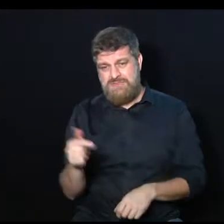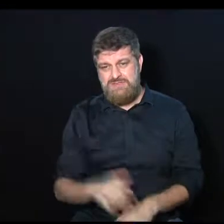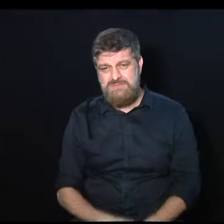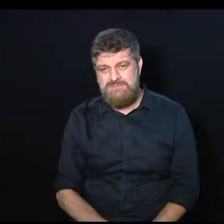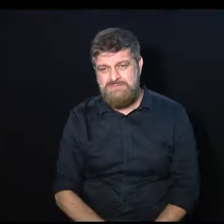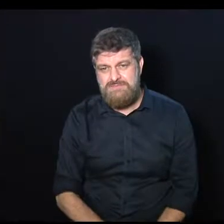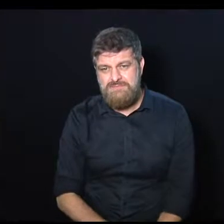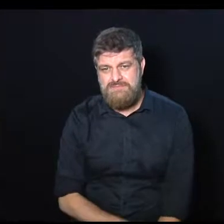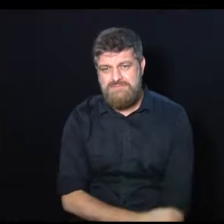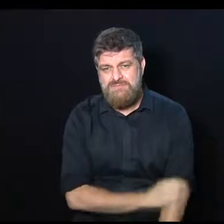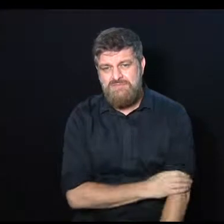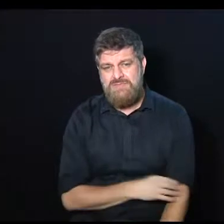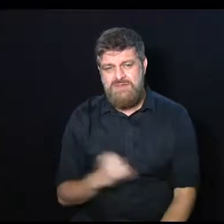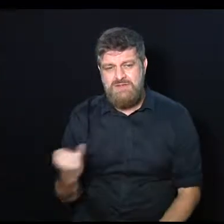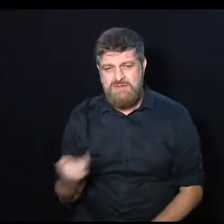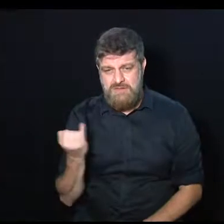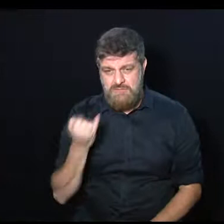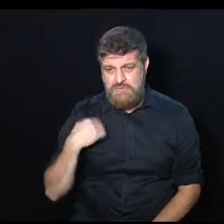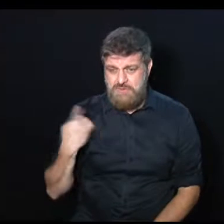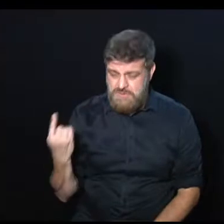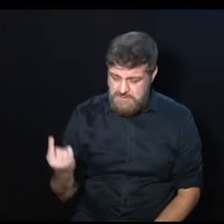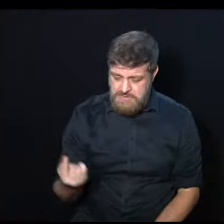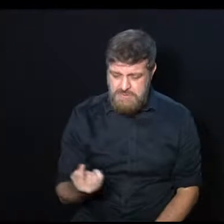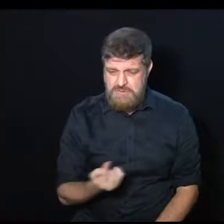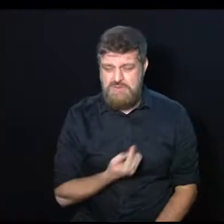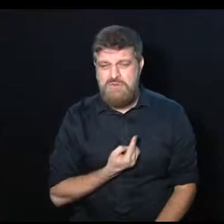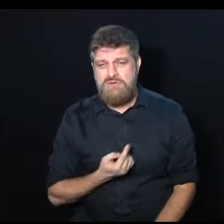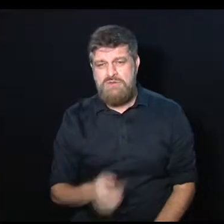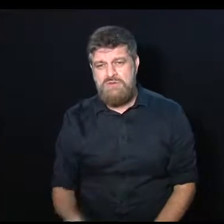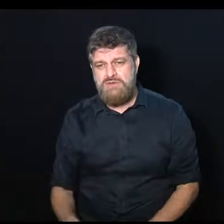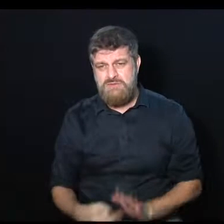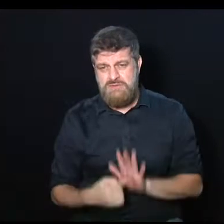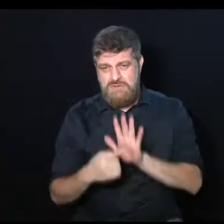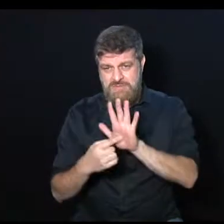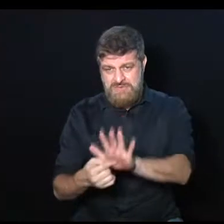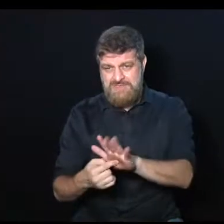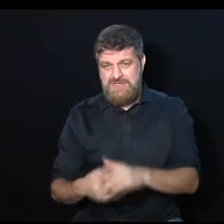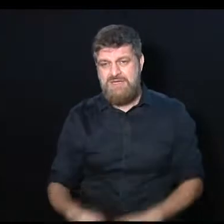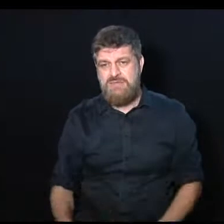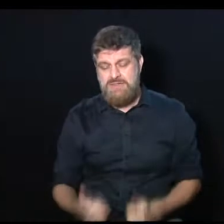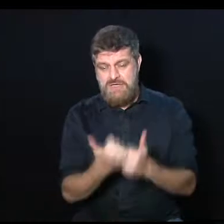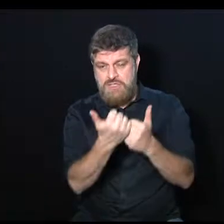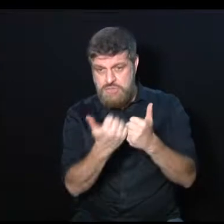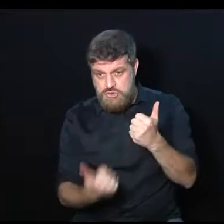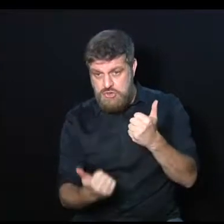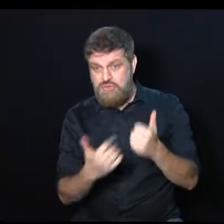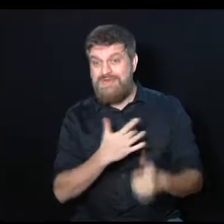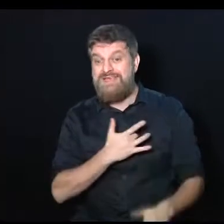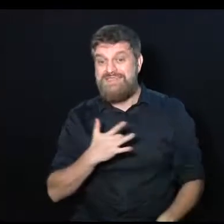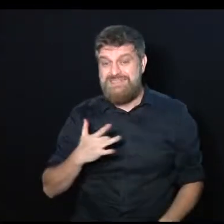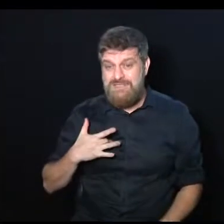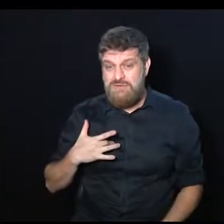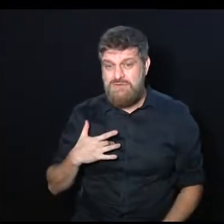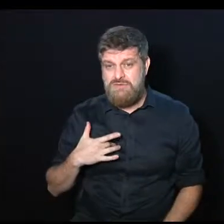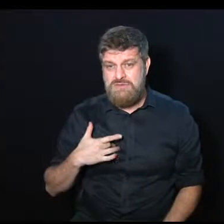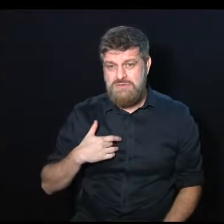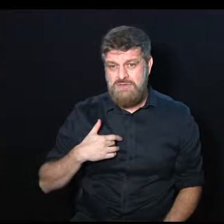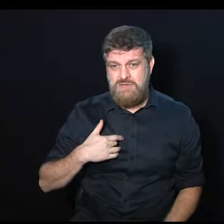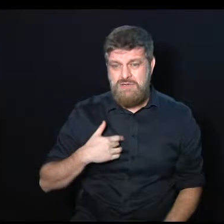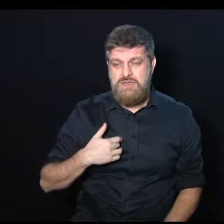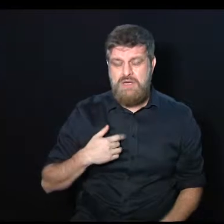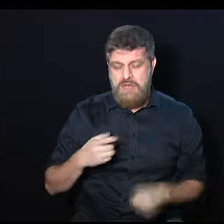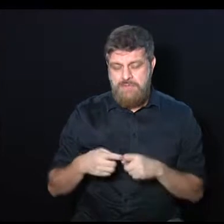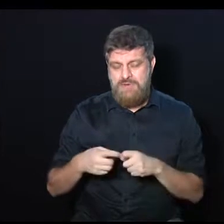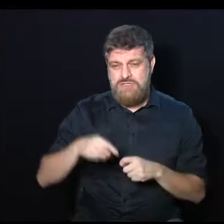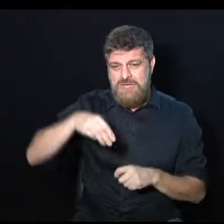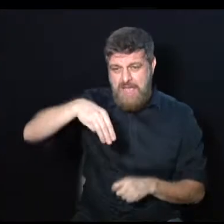que seria muito importante, nós até colocamos essa demanda para a Diretoria Regional de Saúde, para a doutora Mirella recentemente,